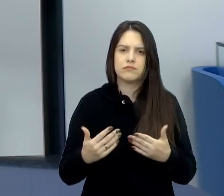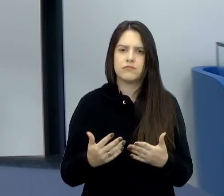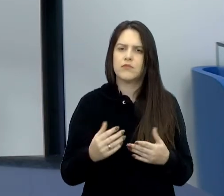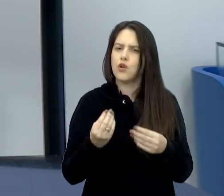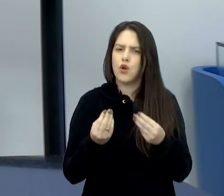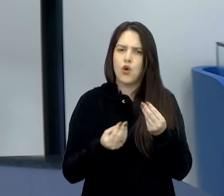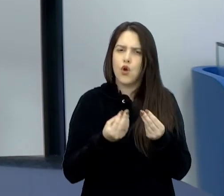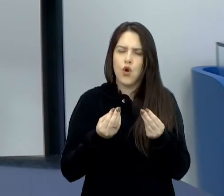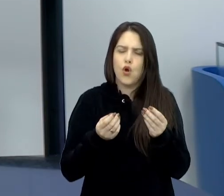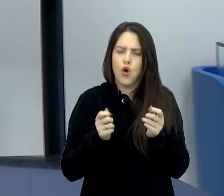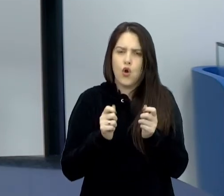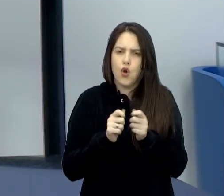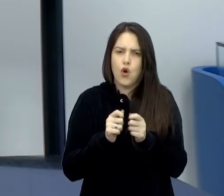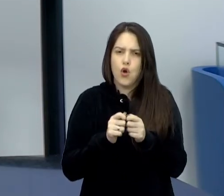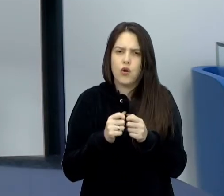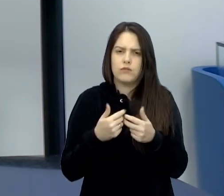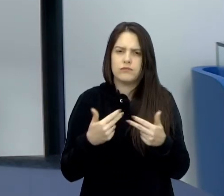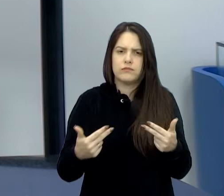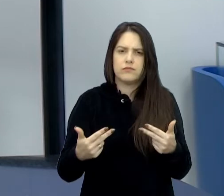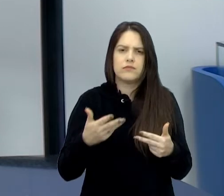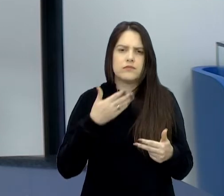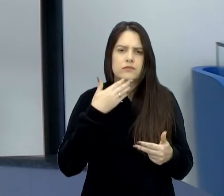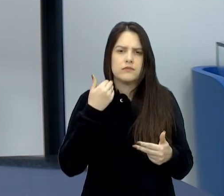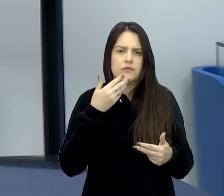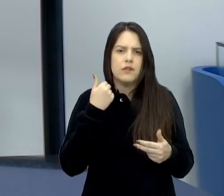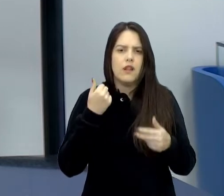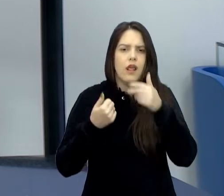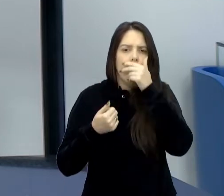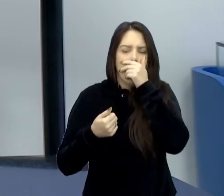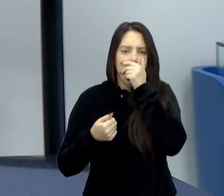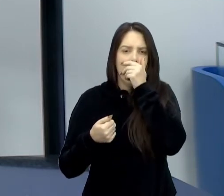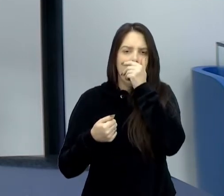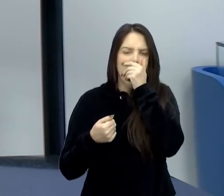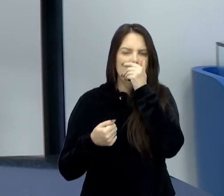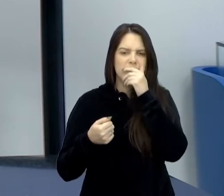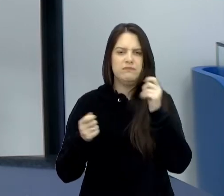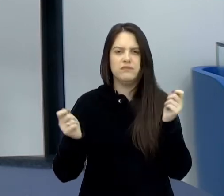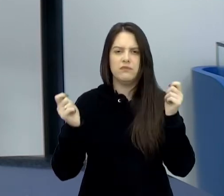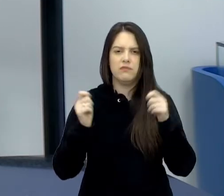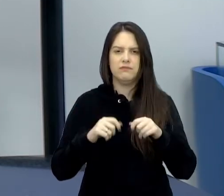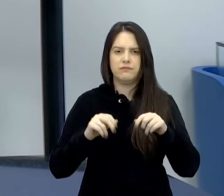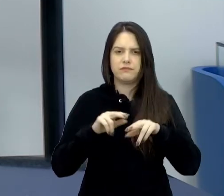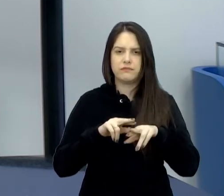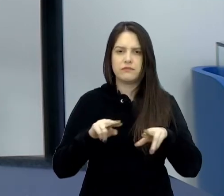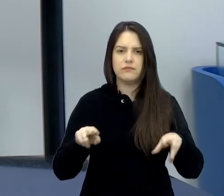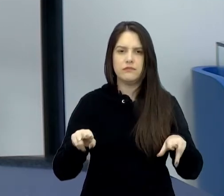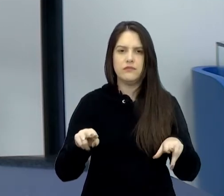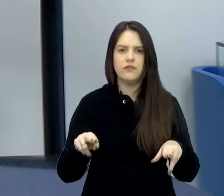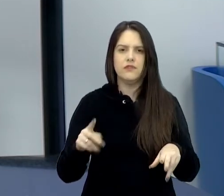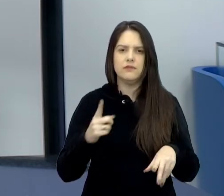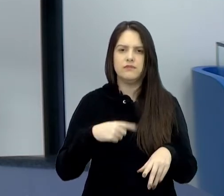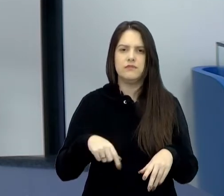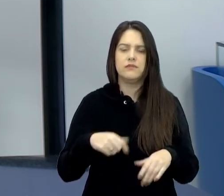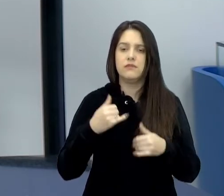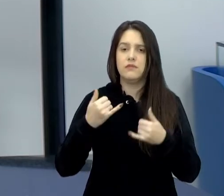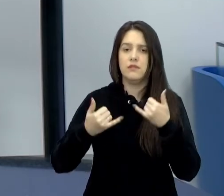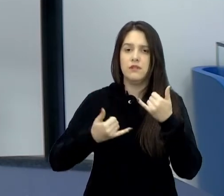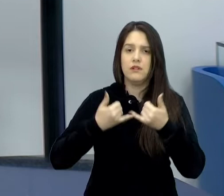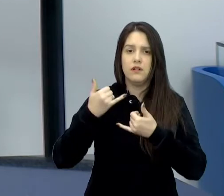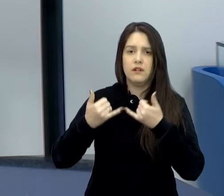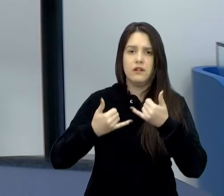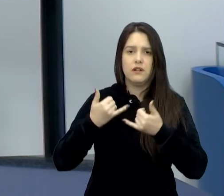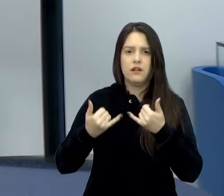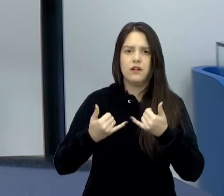que ler boletos bancários é uma coisa fácil ou é uma coisa difícil, né? Parece muito simples, parece brincadeira de